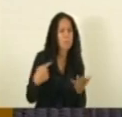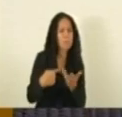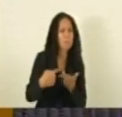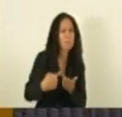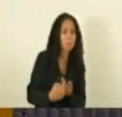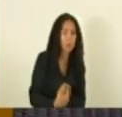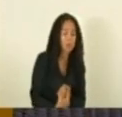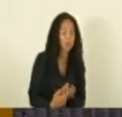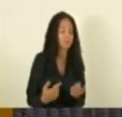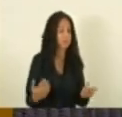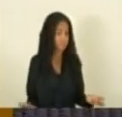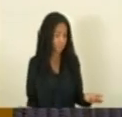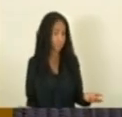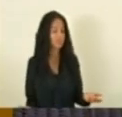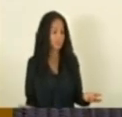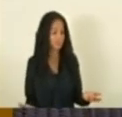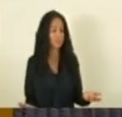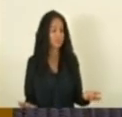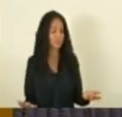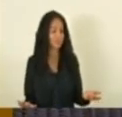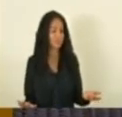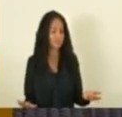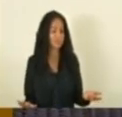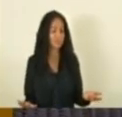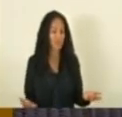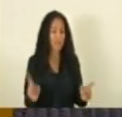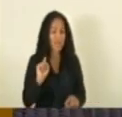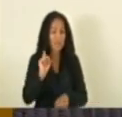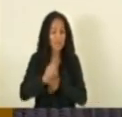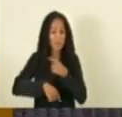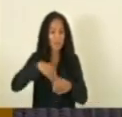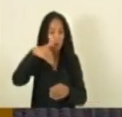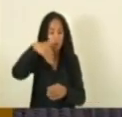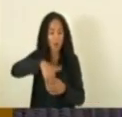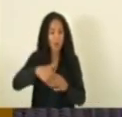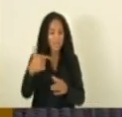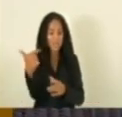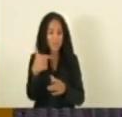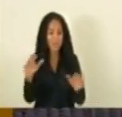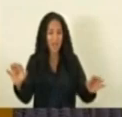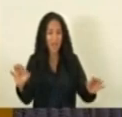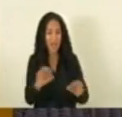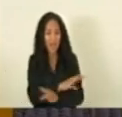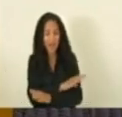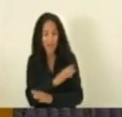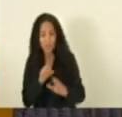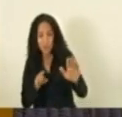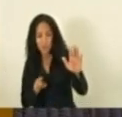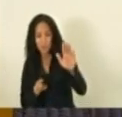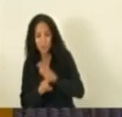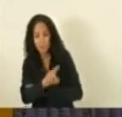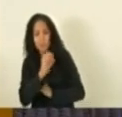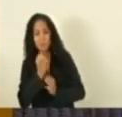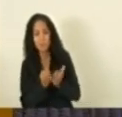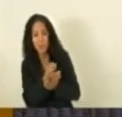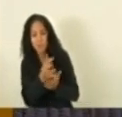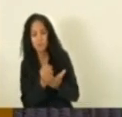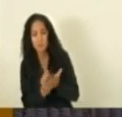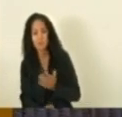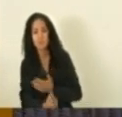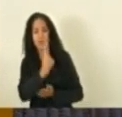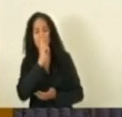quê. E estamos sem até agora discutir o projeto que eu discuti com ele e com o